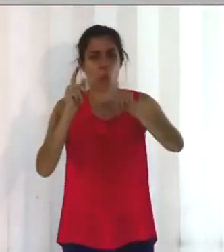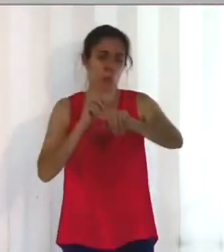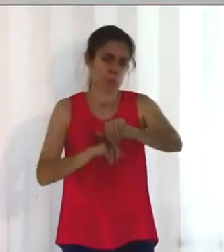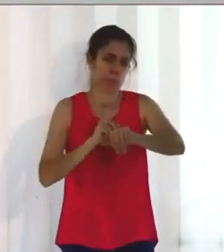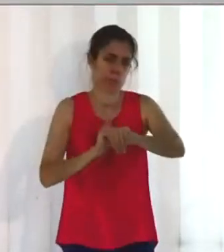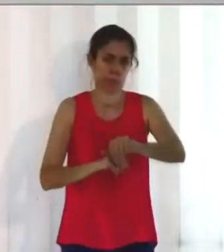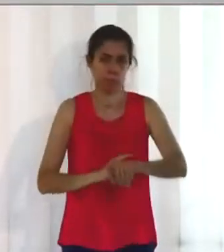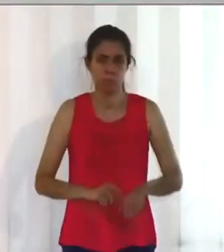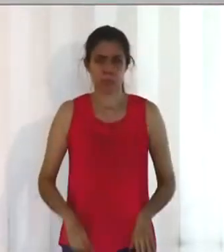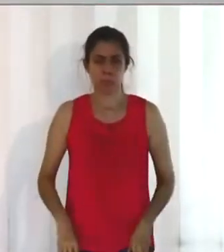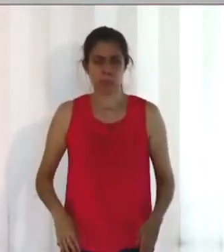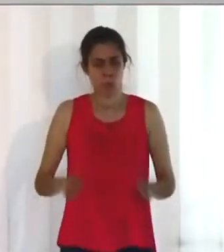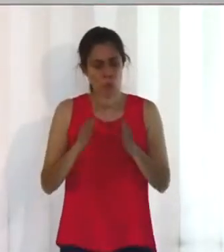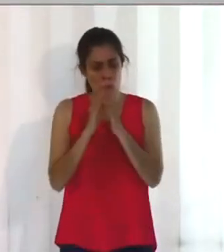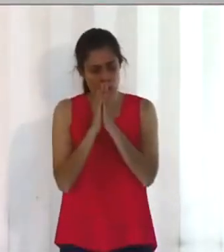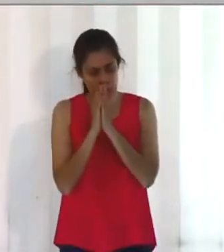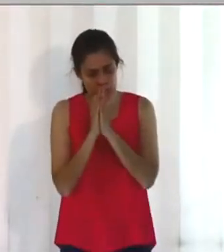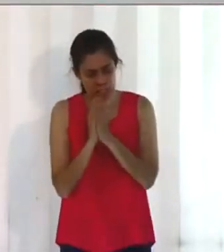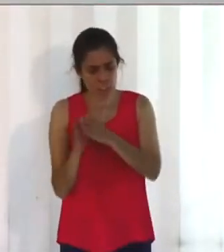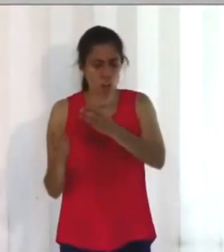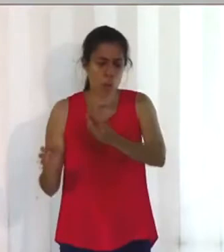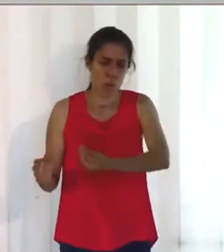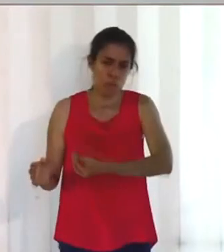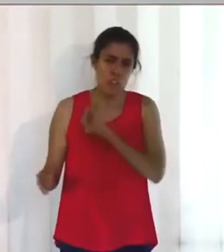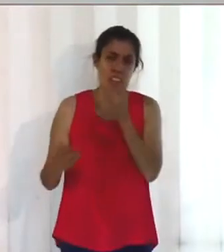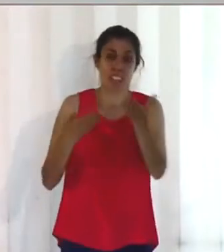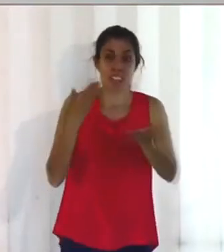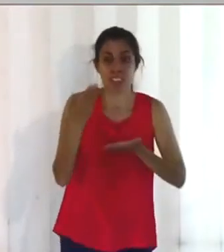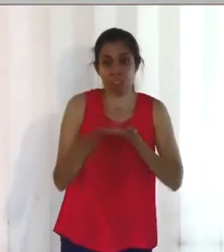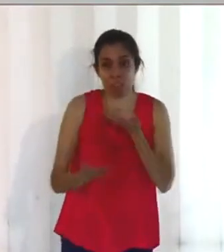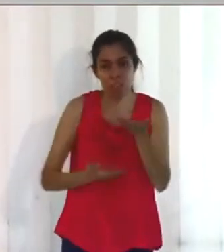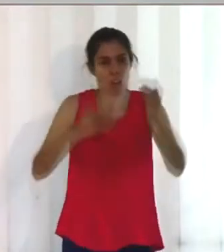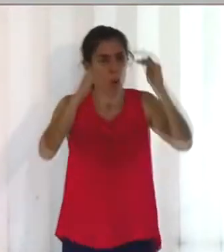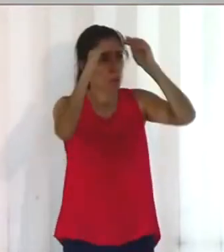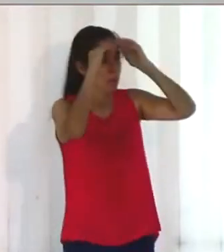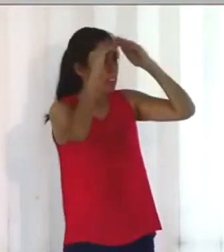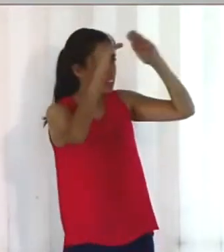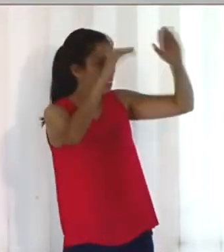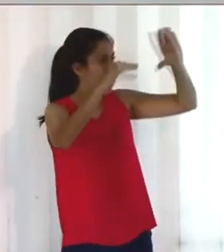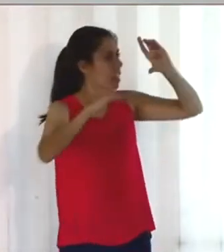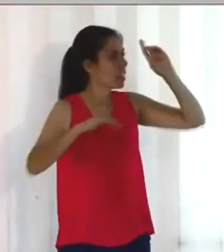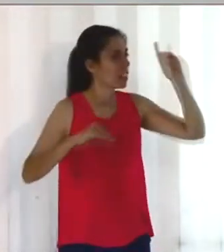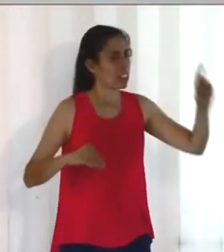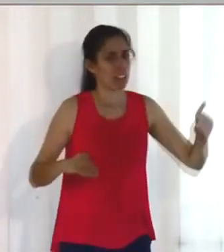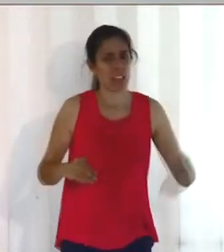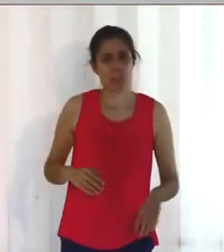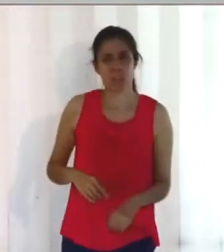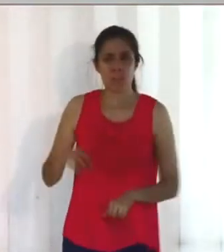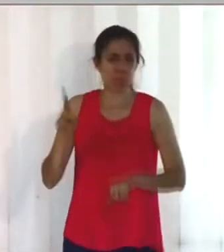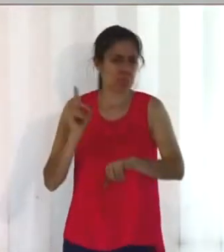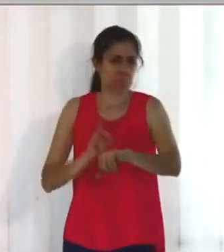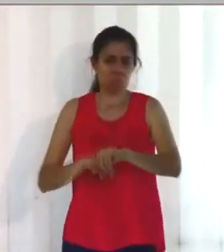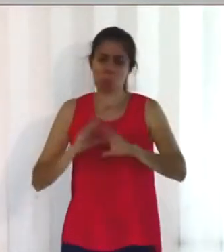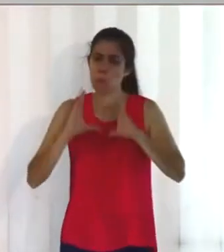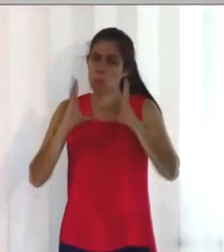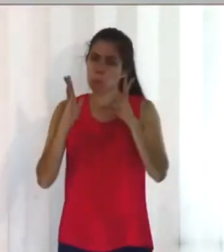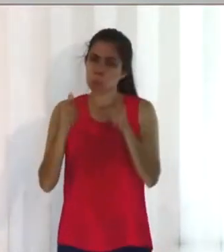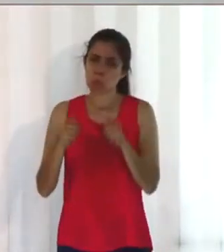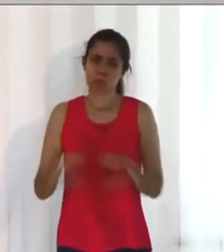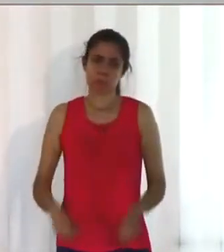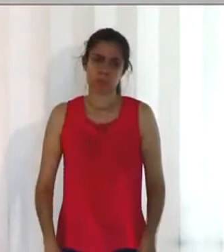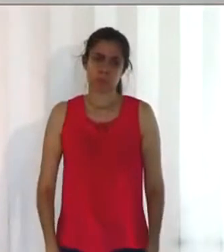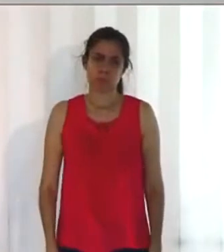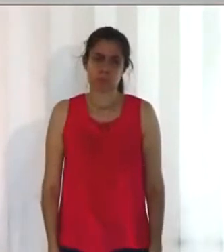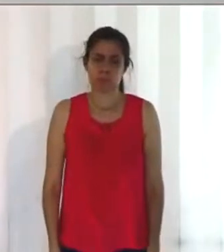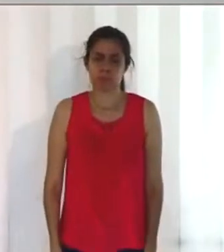momentos. A oração deve ser sem cessar. Irmãos, queridos irmãos e irmãs, nós não